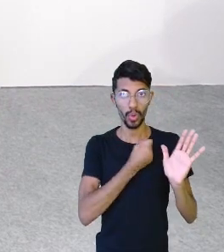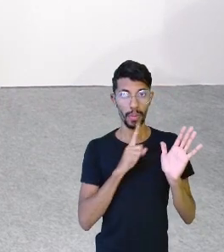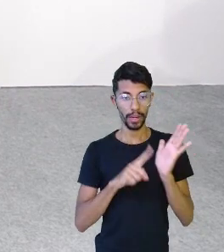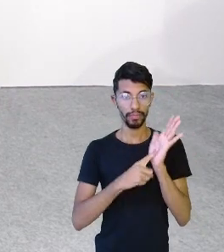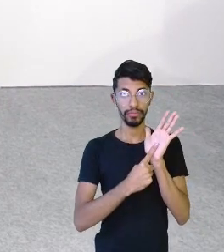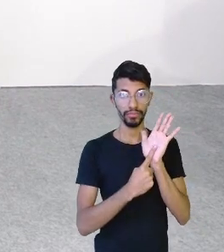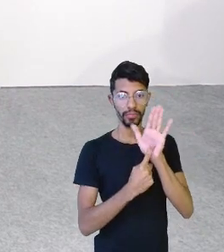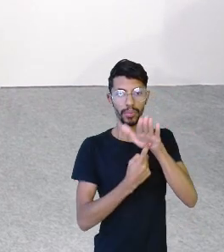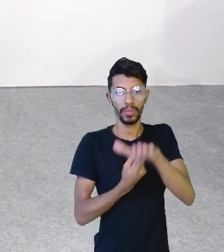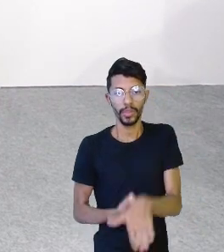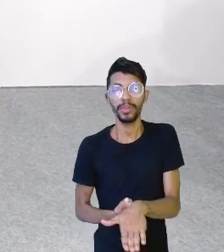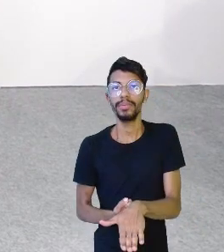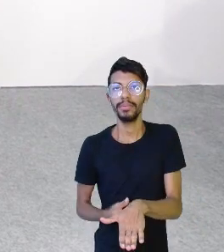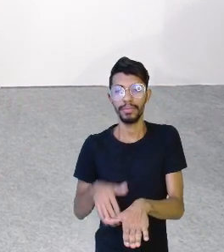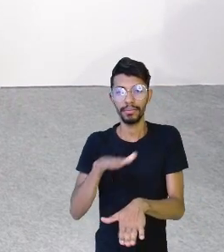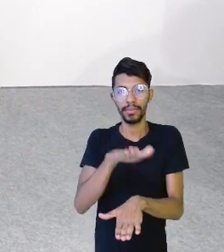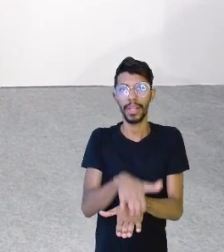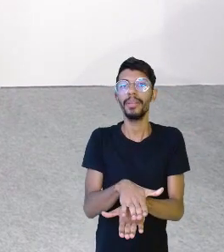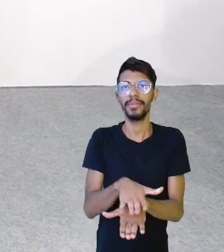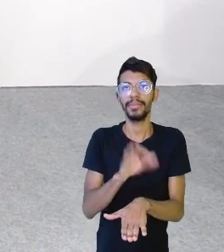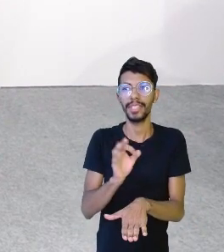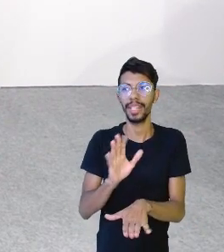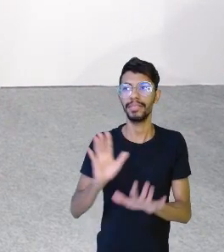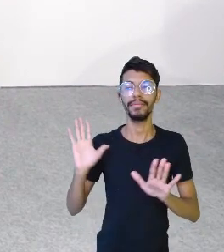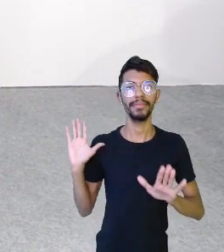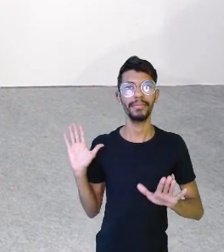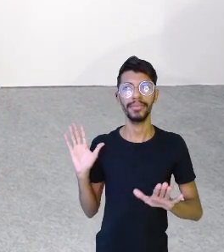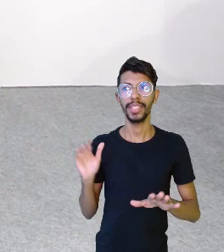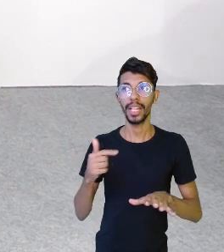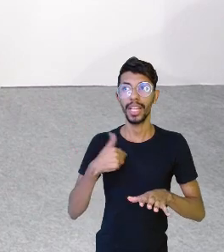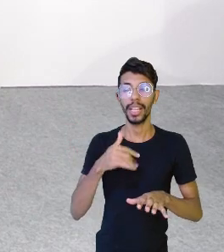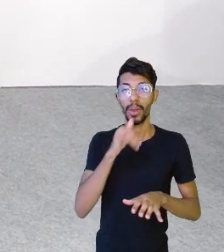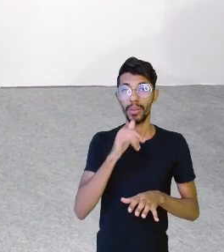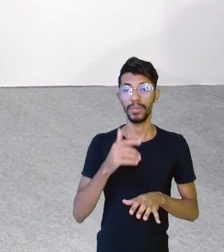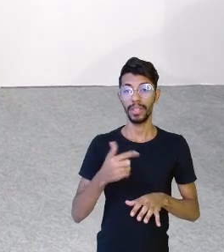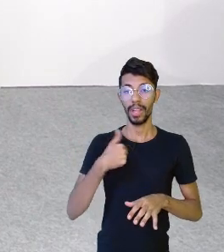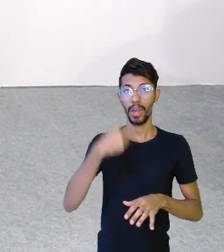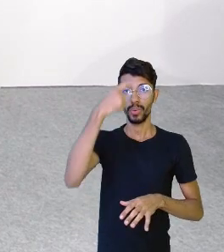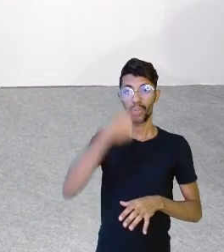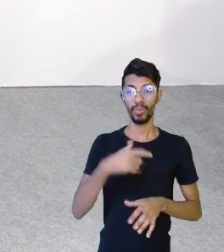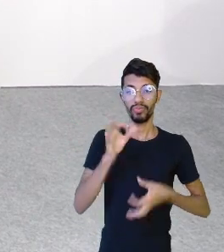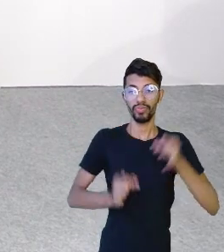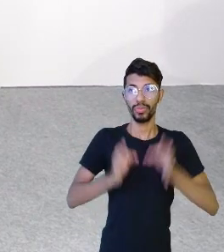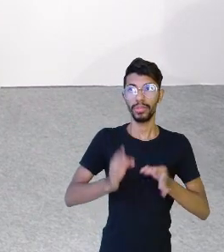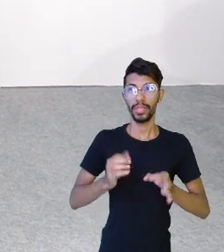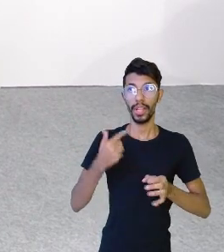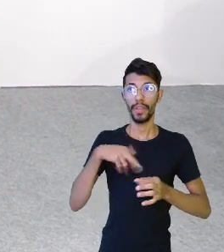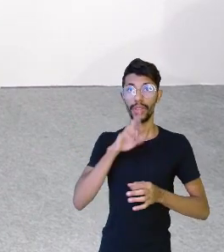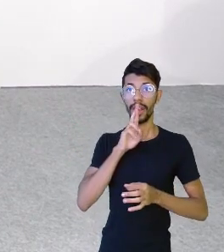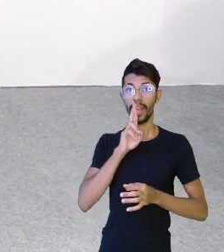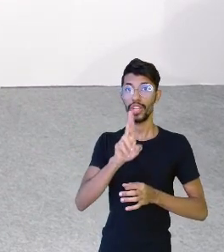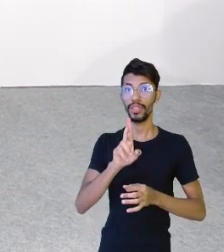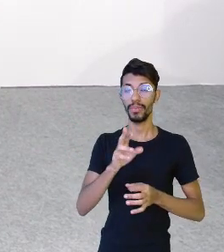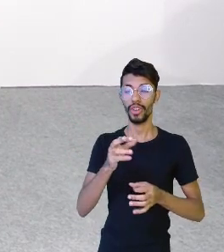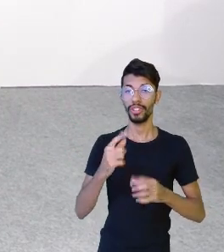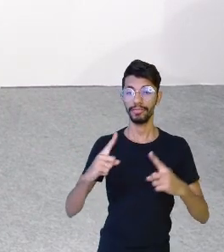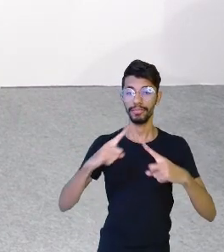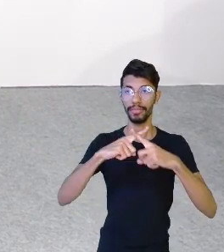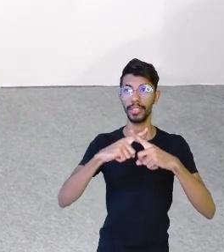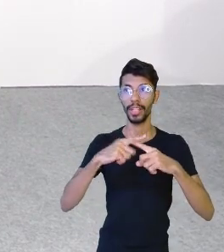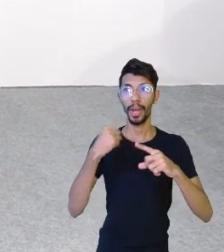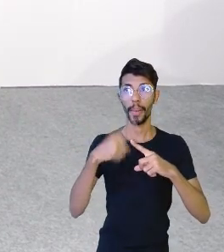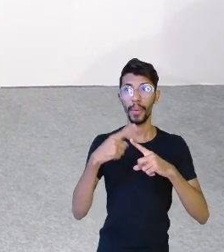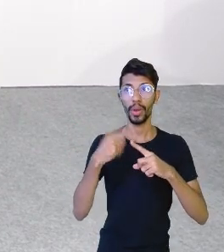Cada jogador, eu serei a juíza e a juíza vai dar o resultado da multiplicação, porque ela vai olhar